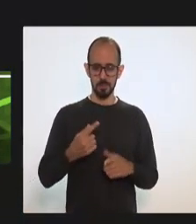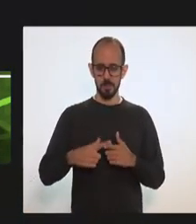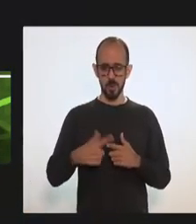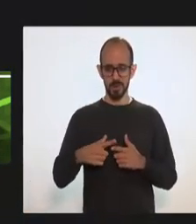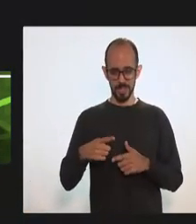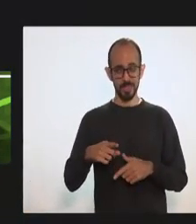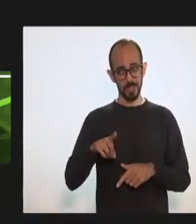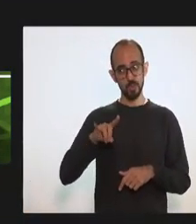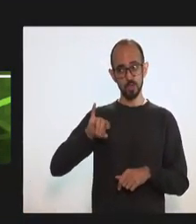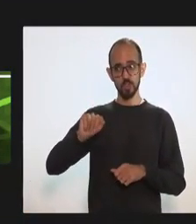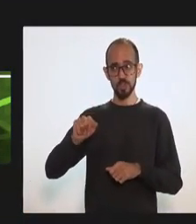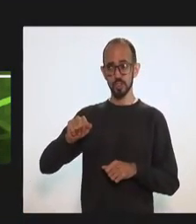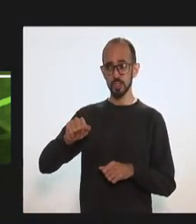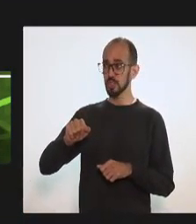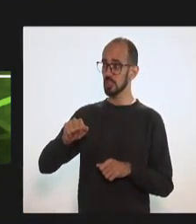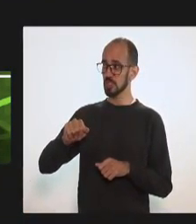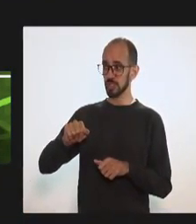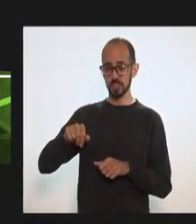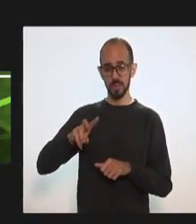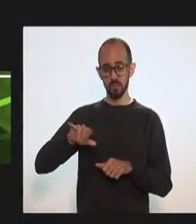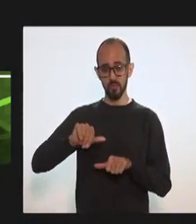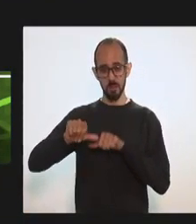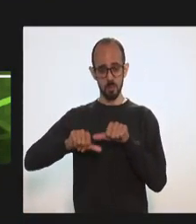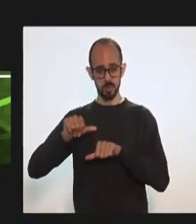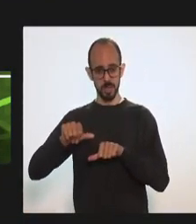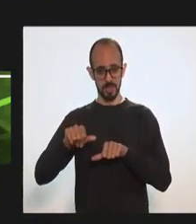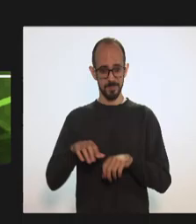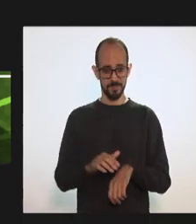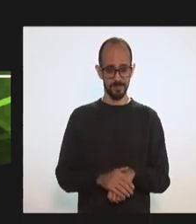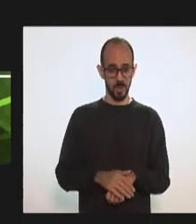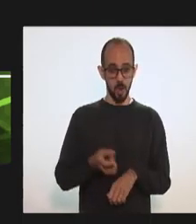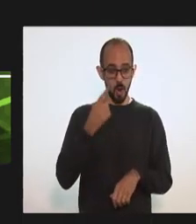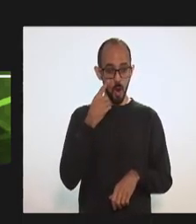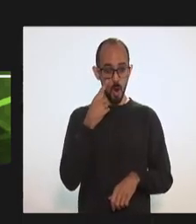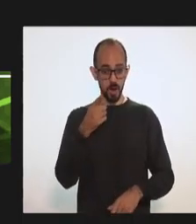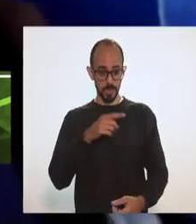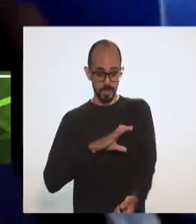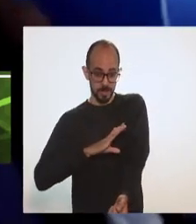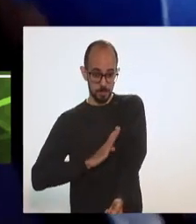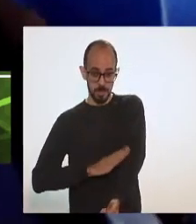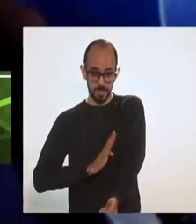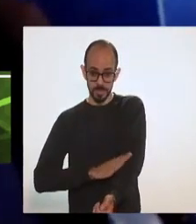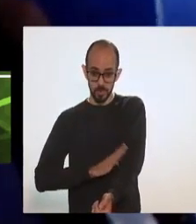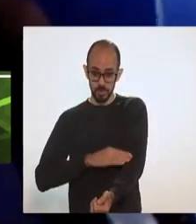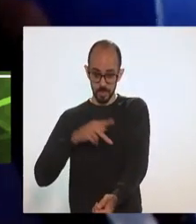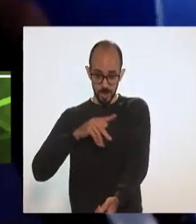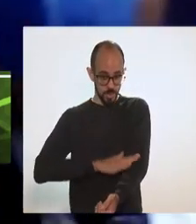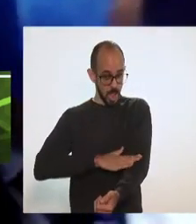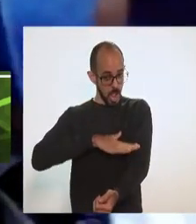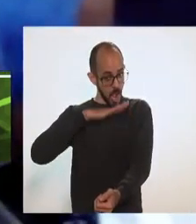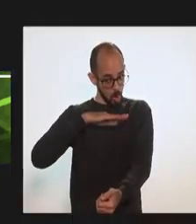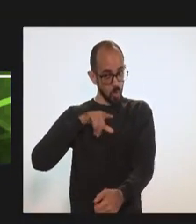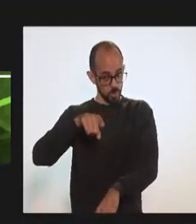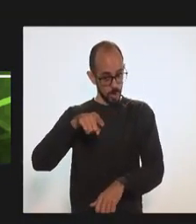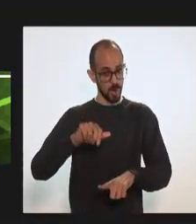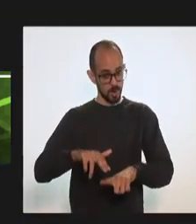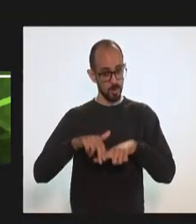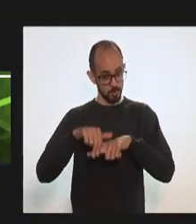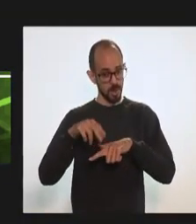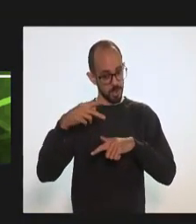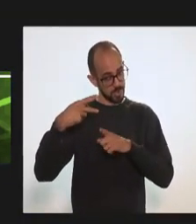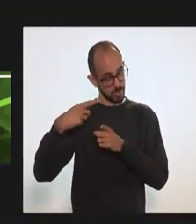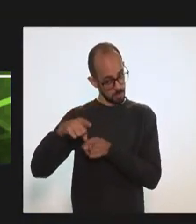O senhor está hoje me perseguindo de forma veemente, mas não tem problema